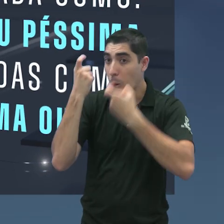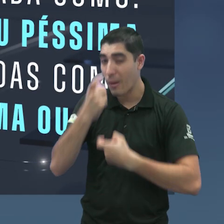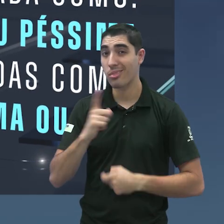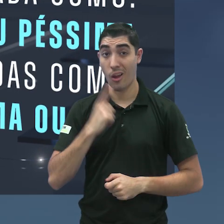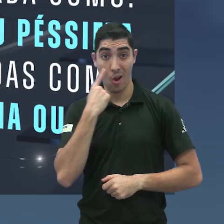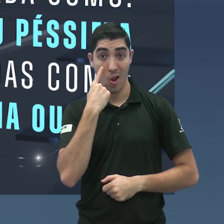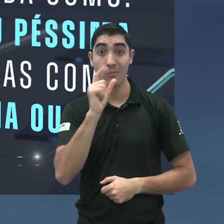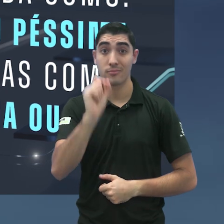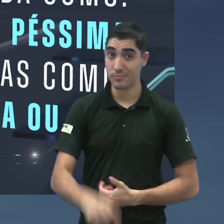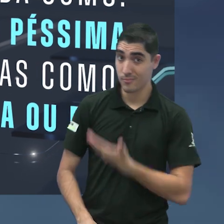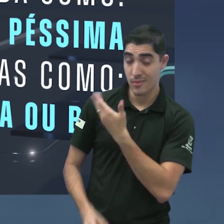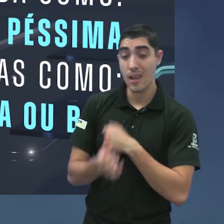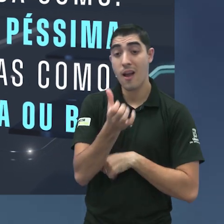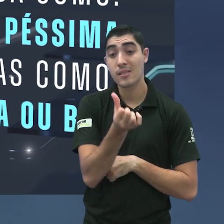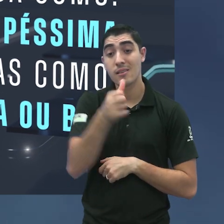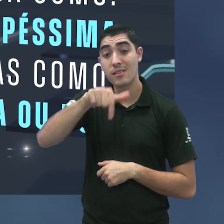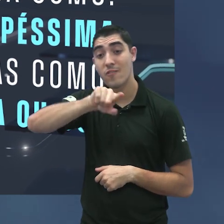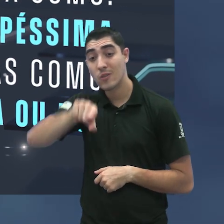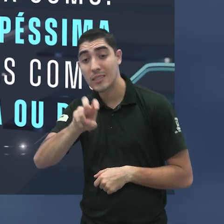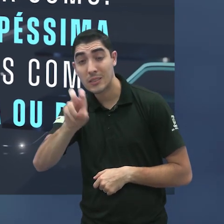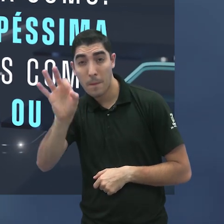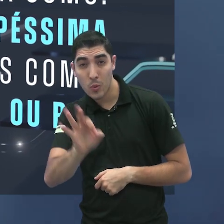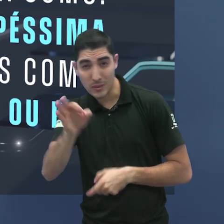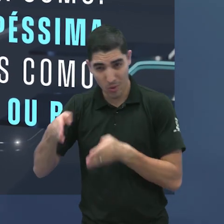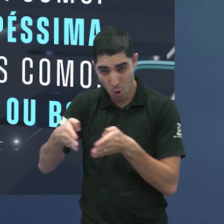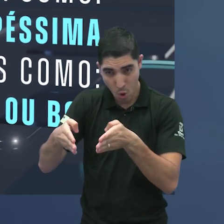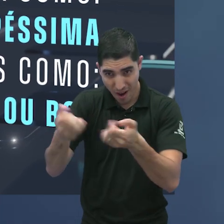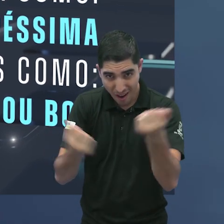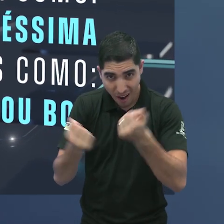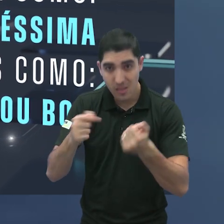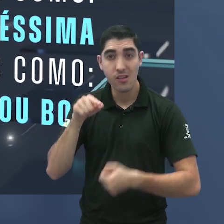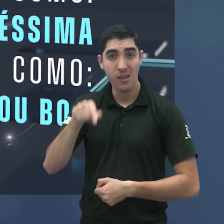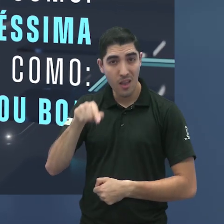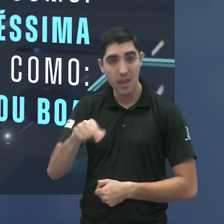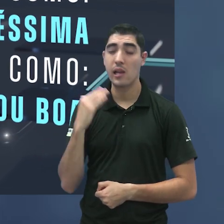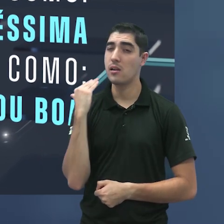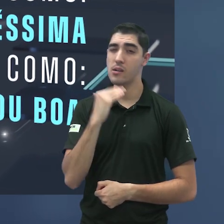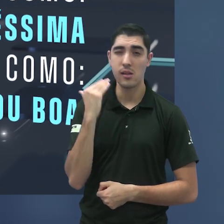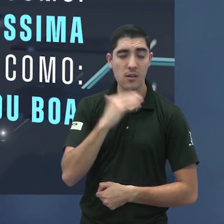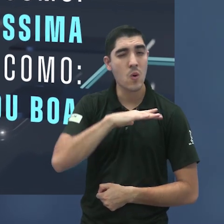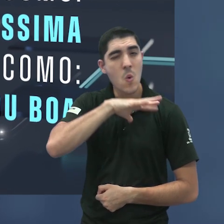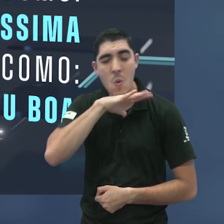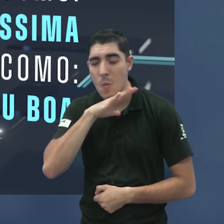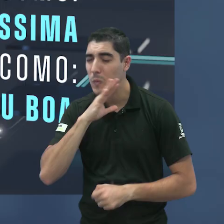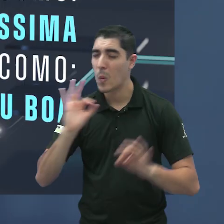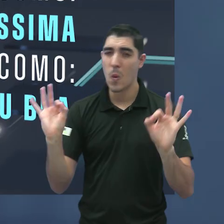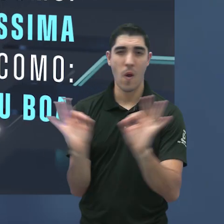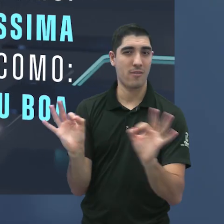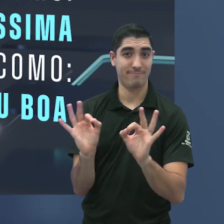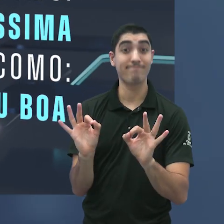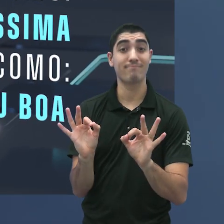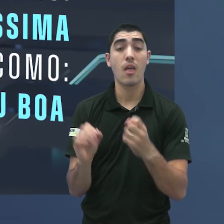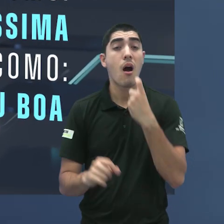67,5% das estradas do país são classificadas como regulares, ruins ou péssimas.